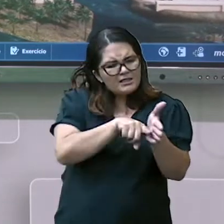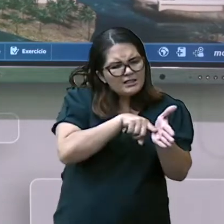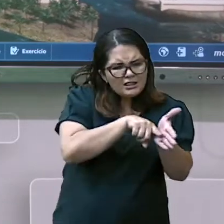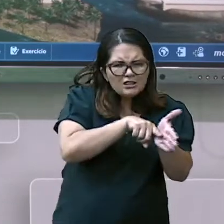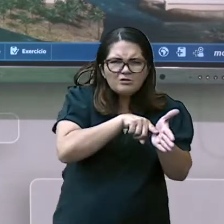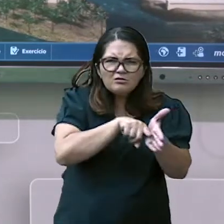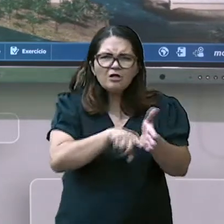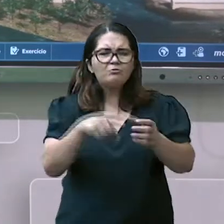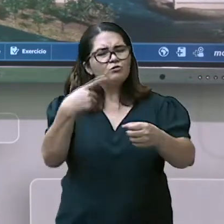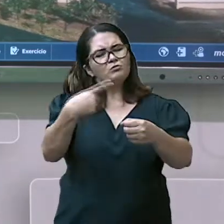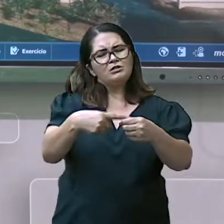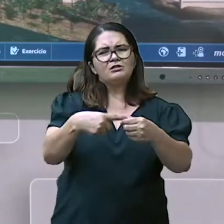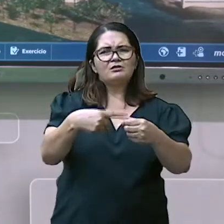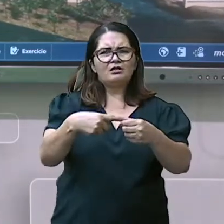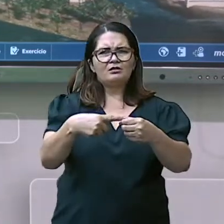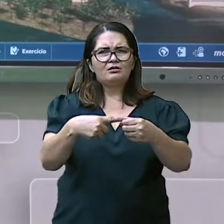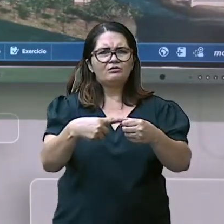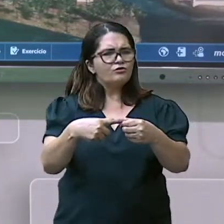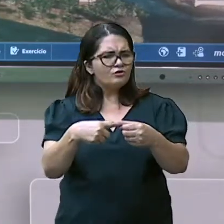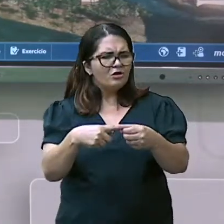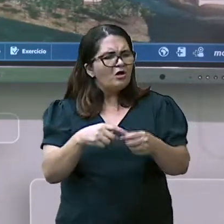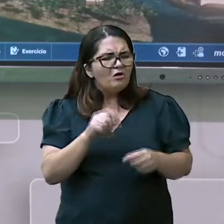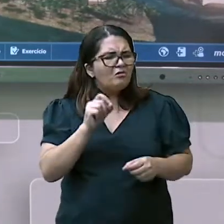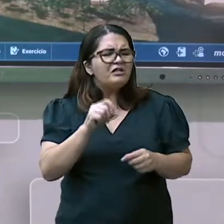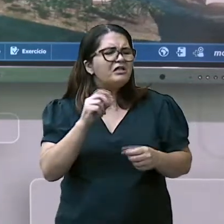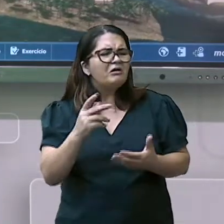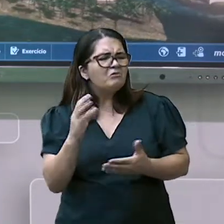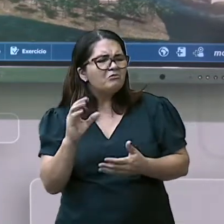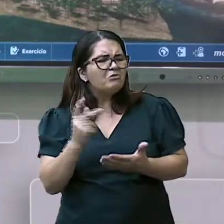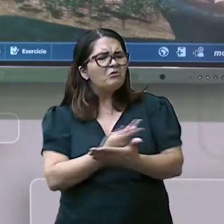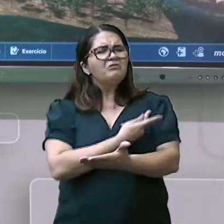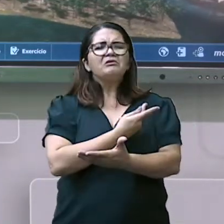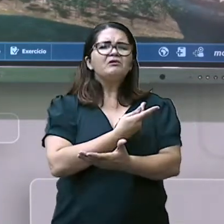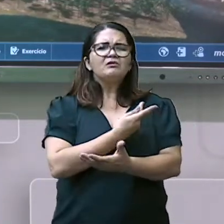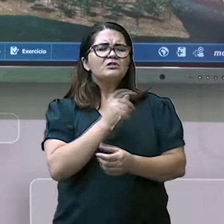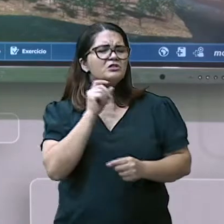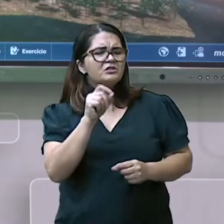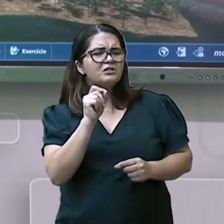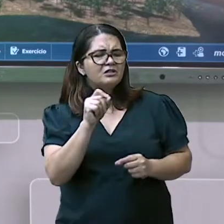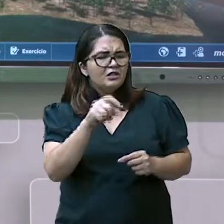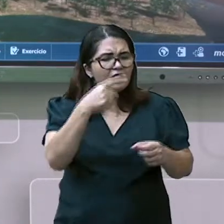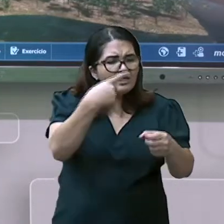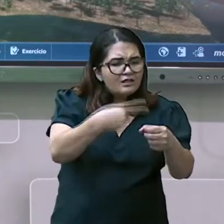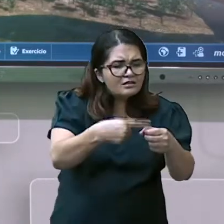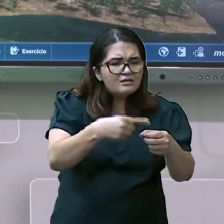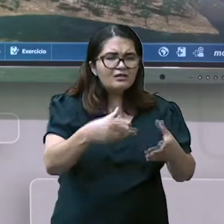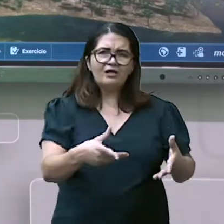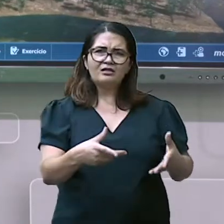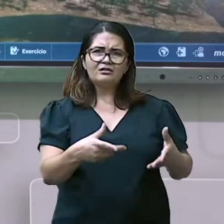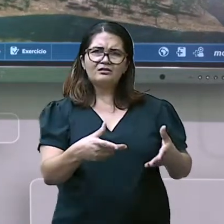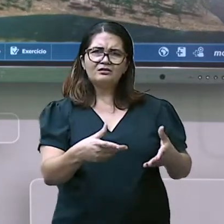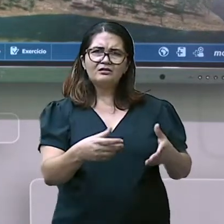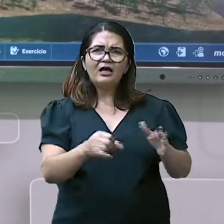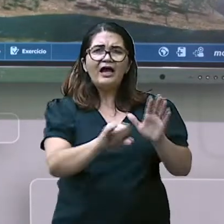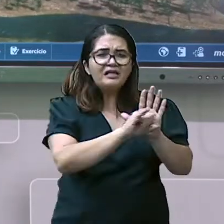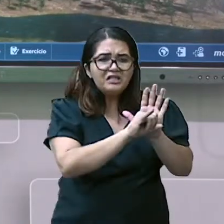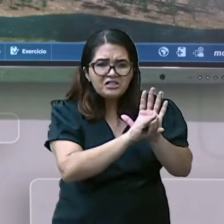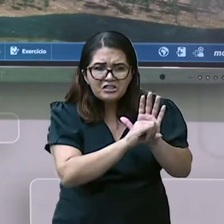saber o que acontece ali, qual é a identidade daquele